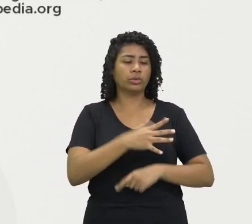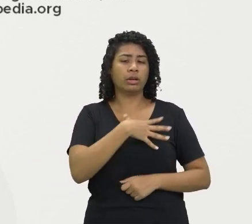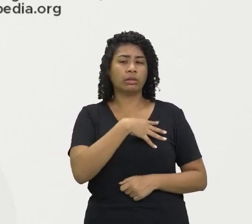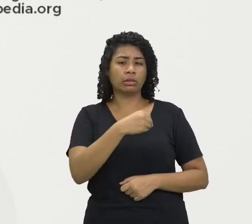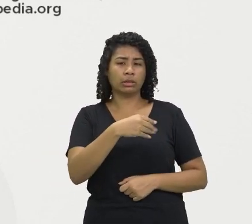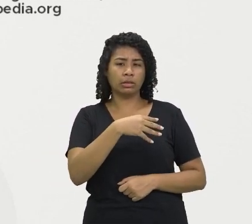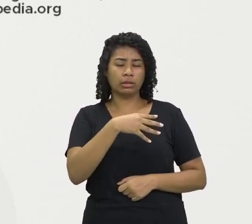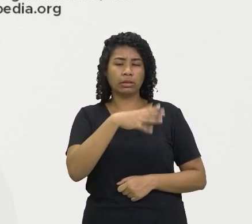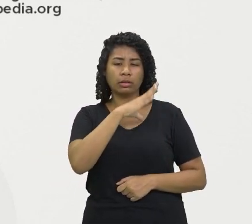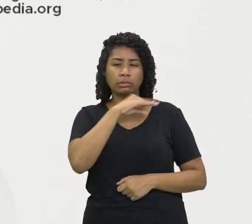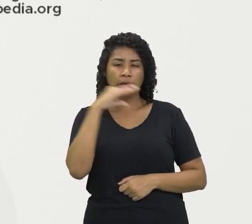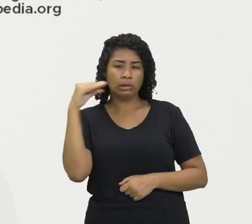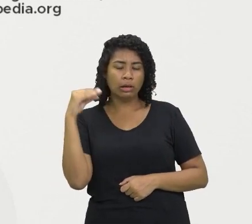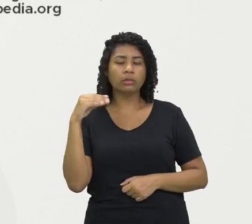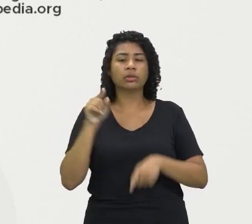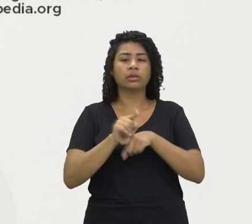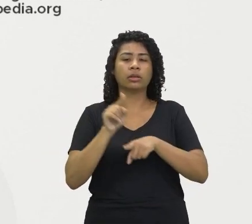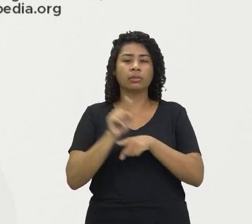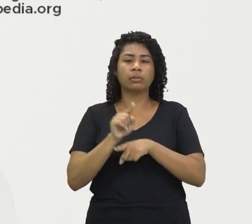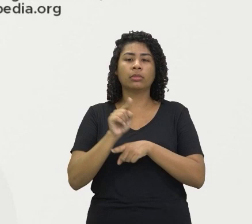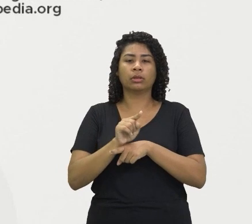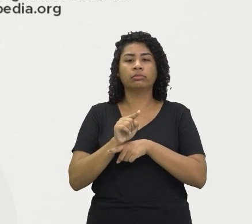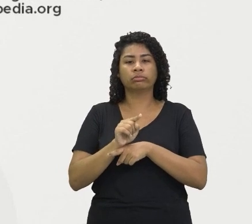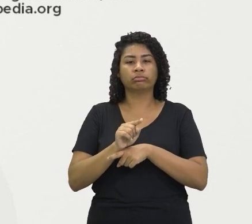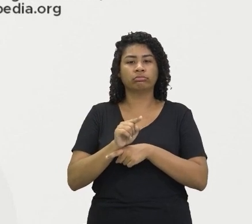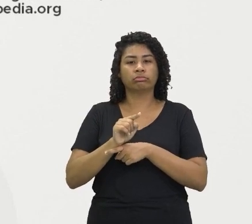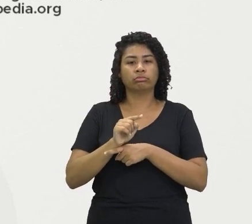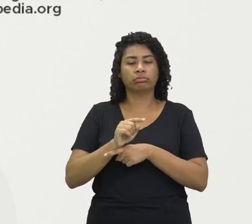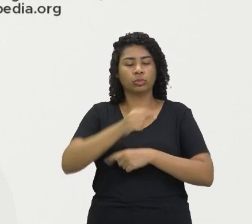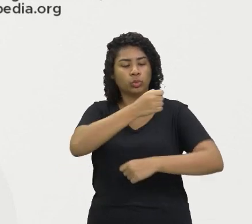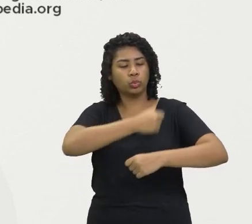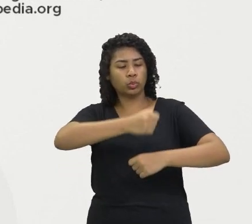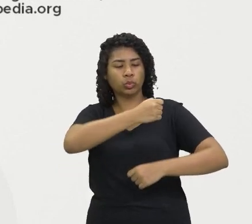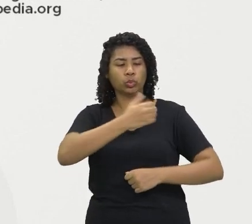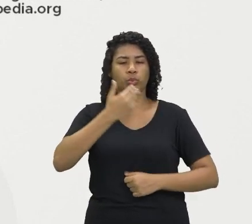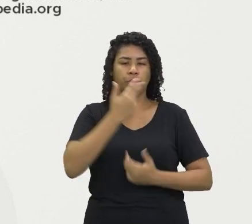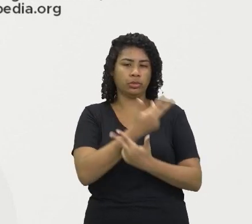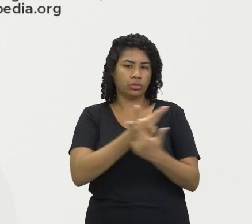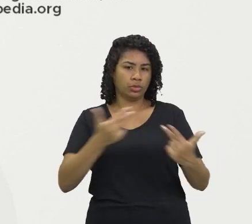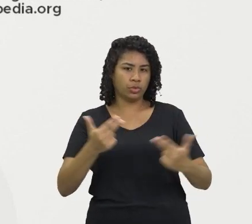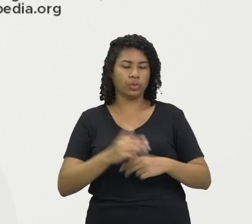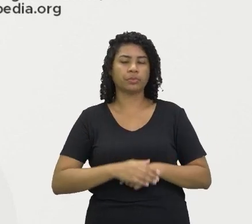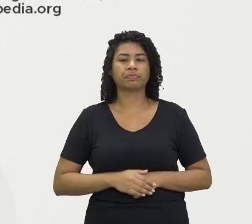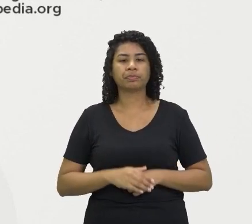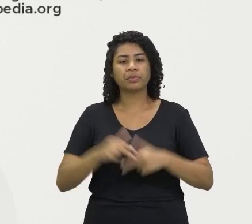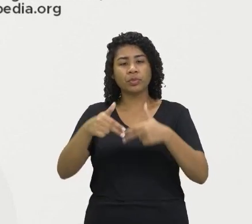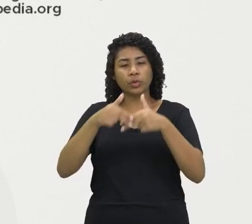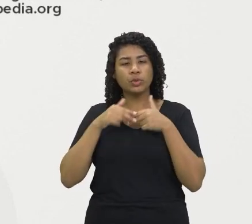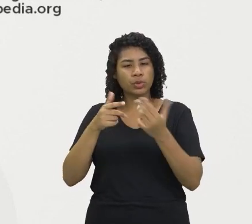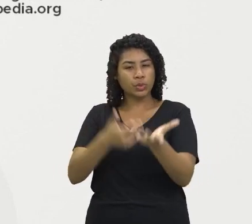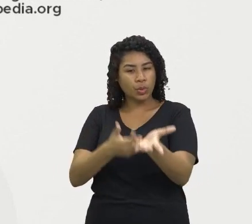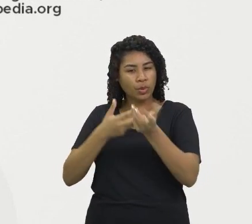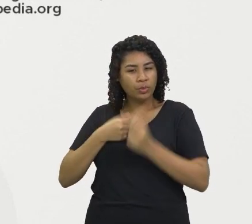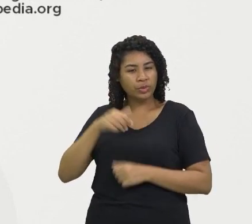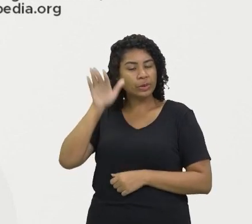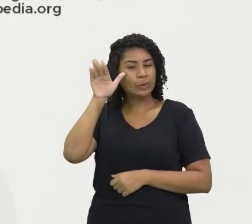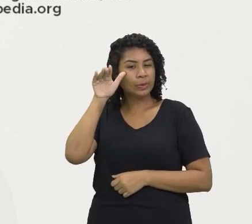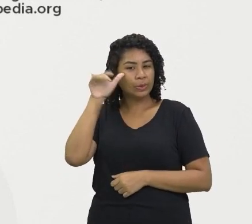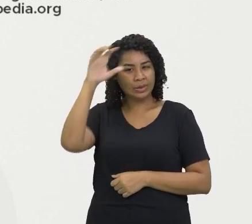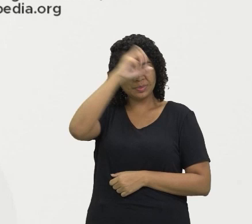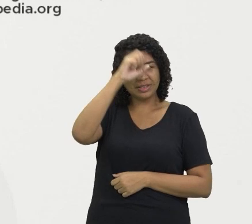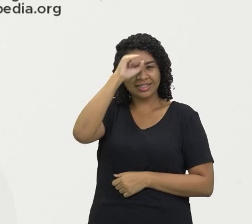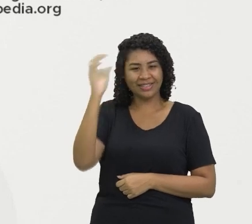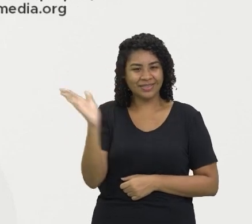do fazer doméstico, né? E aqui eu quero te convidar a ver algumas curiosidades, tá? Vamos lá,